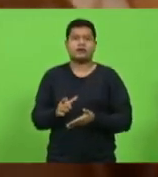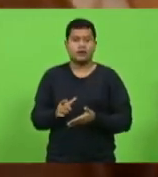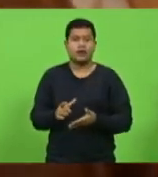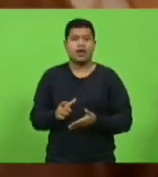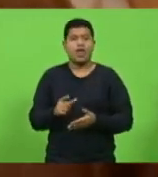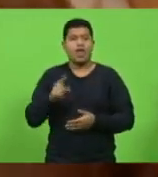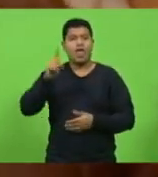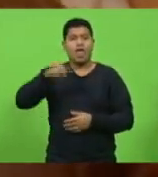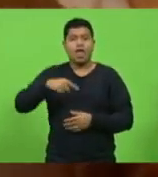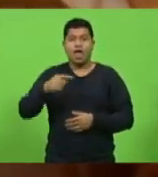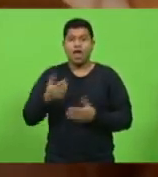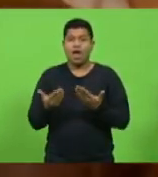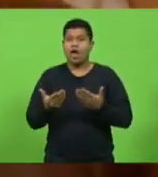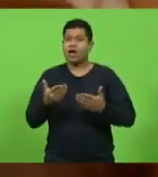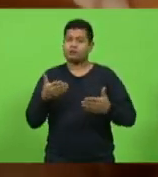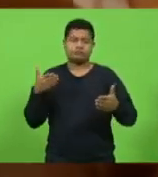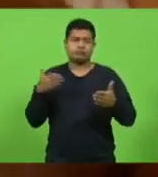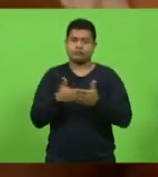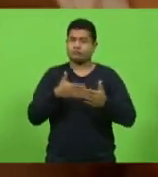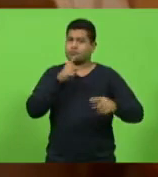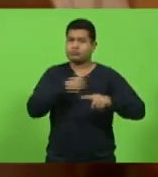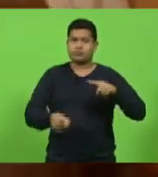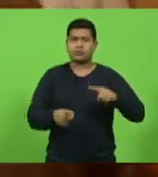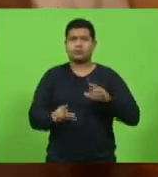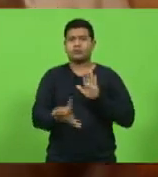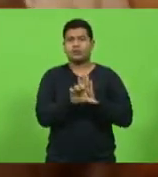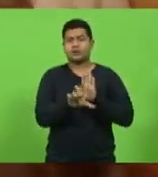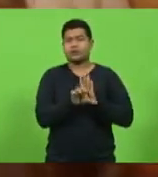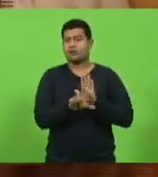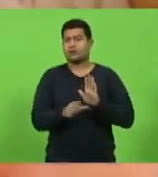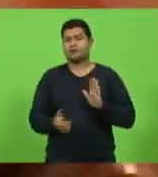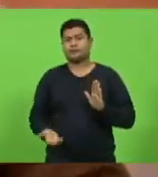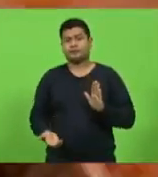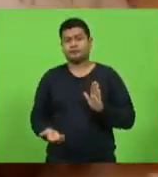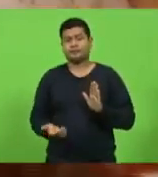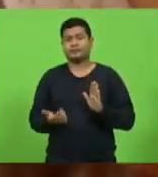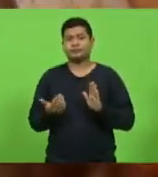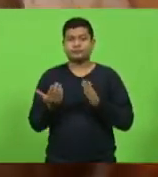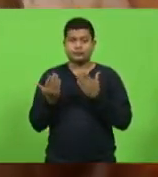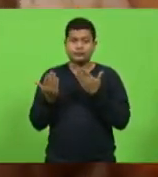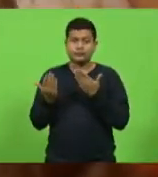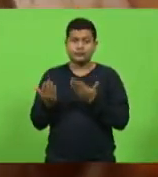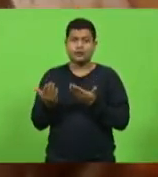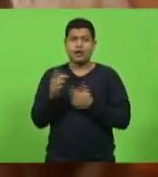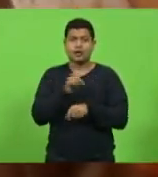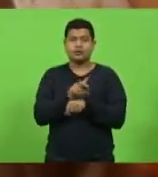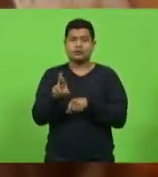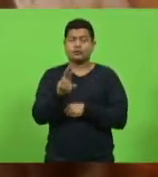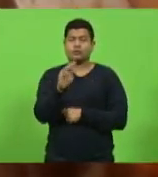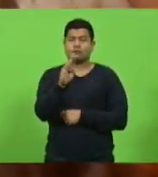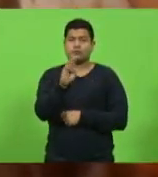expressamente vedado por lei. E como bem destacado pelo Dr. Bruno Carreirão,